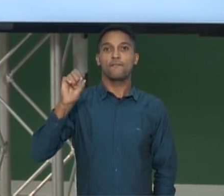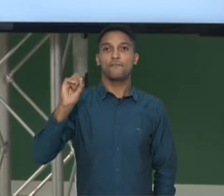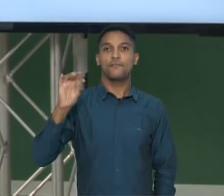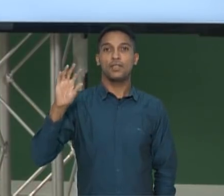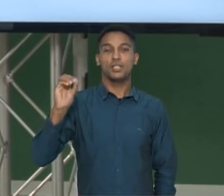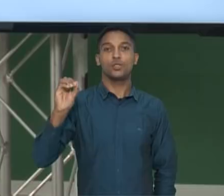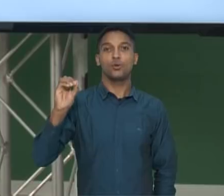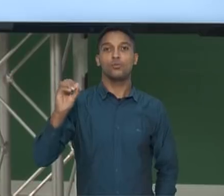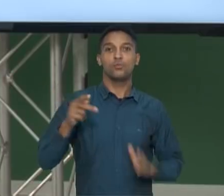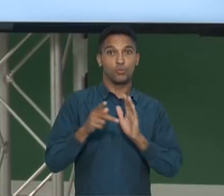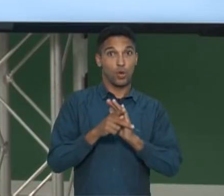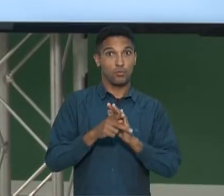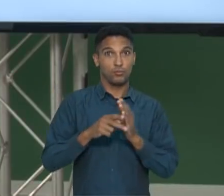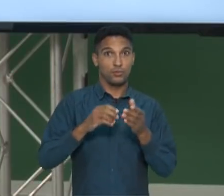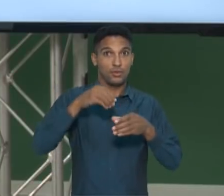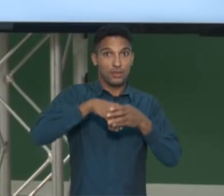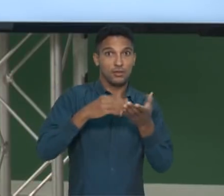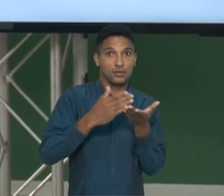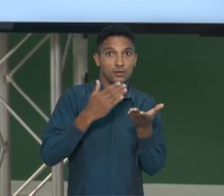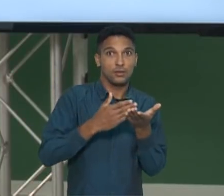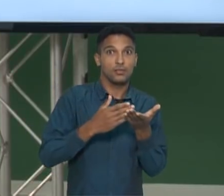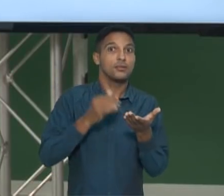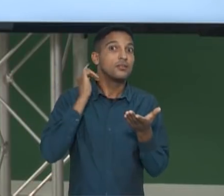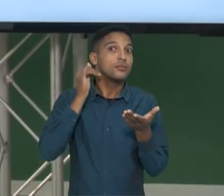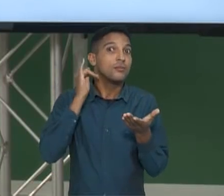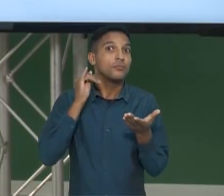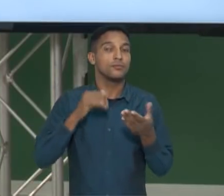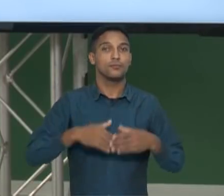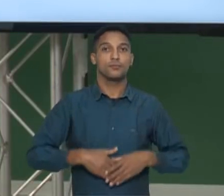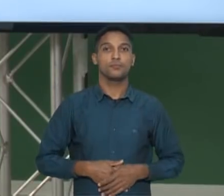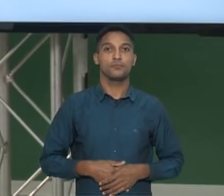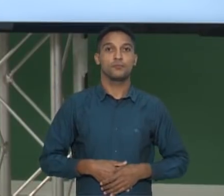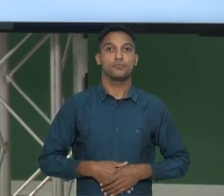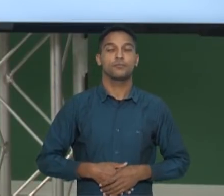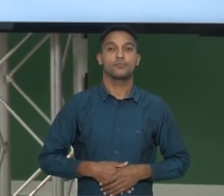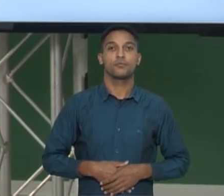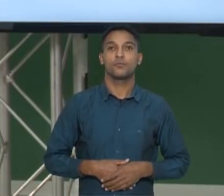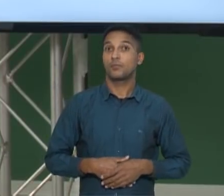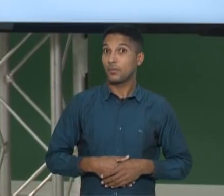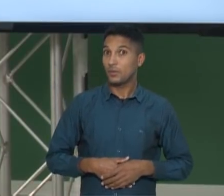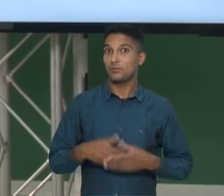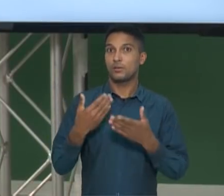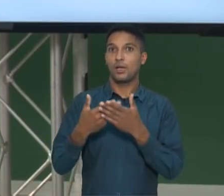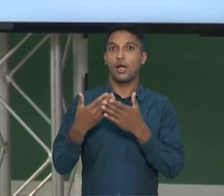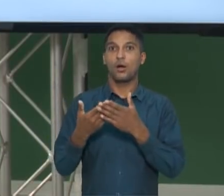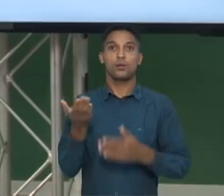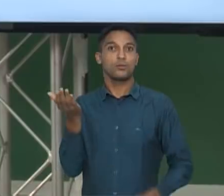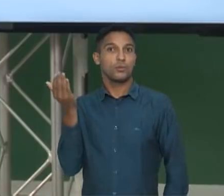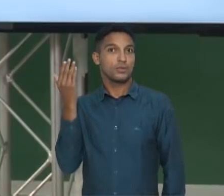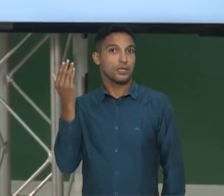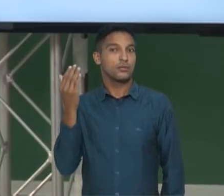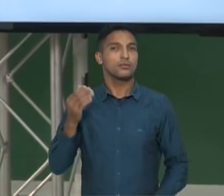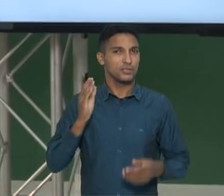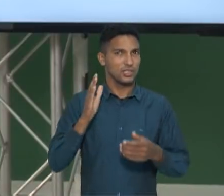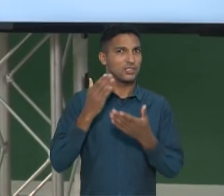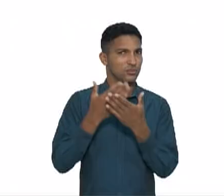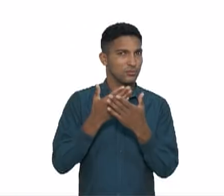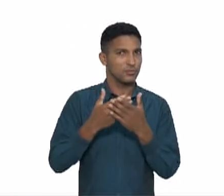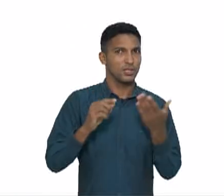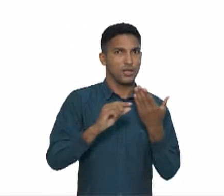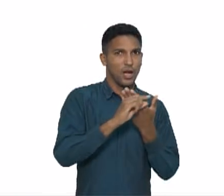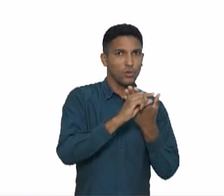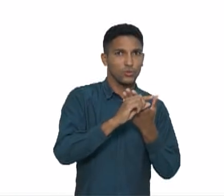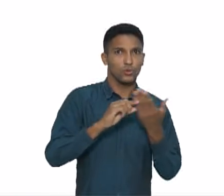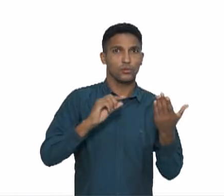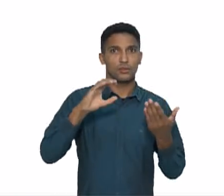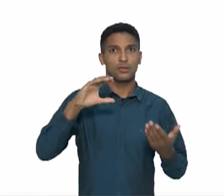trama, né, vivida por essa personagem, ok? Na aula anterior, nós vimos que muitos contos da Clarice Lispector têm a